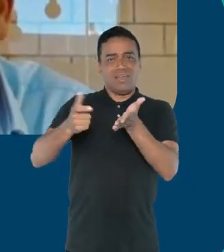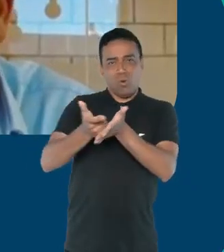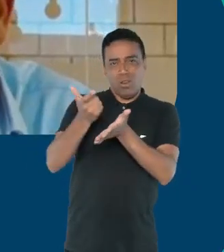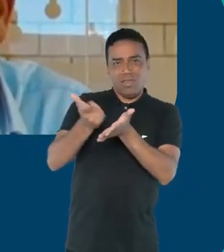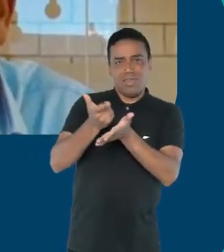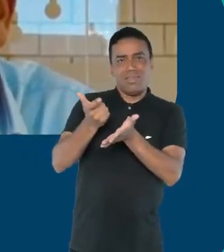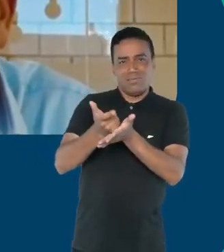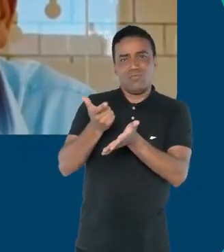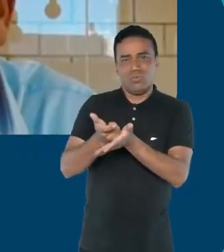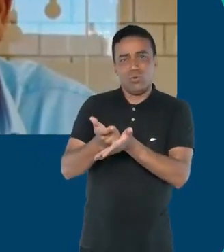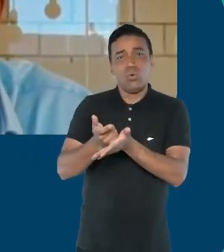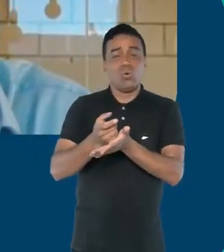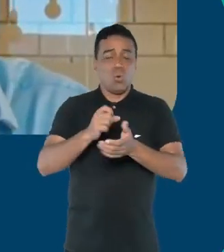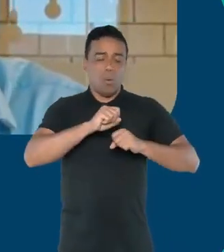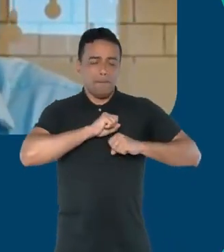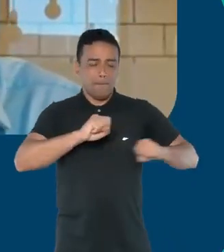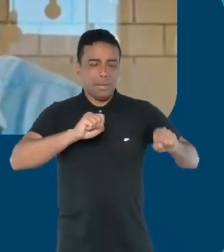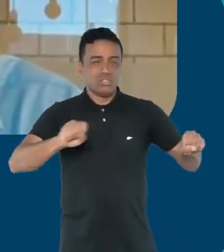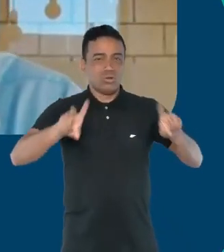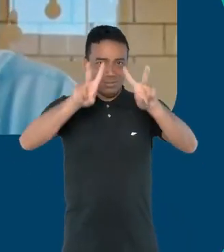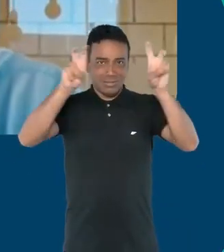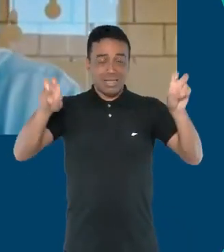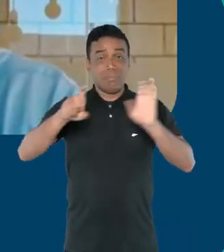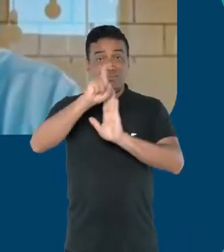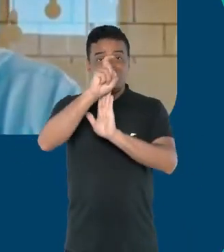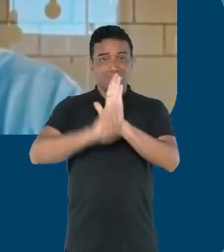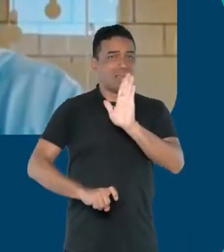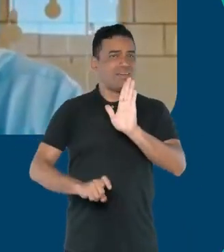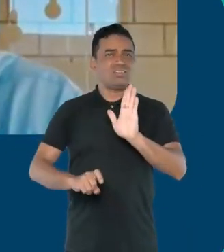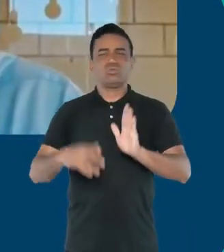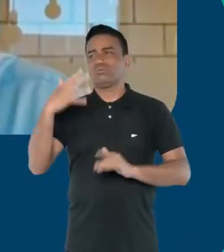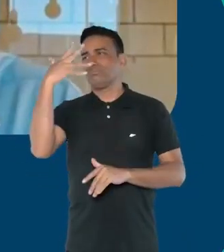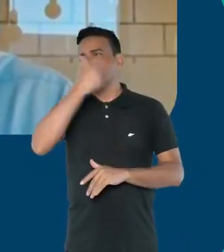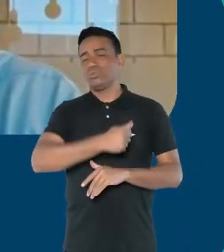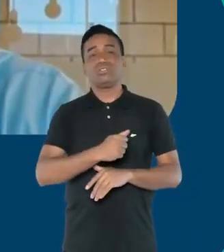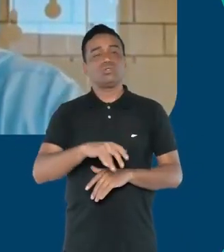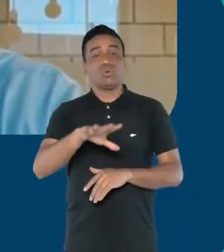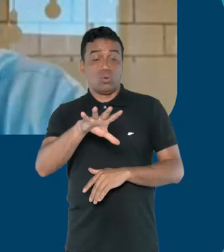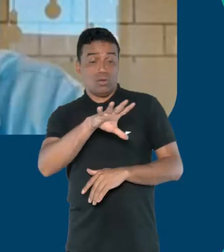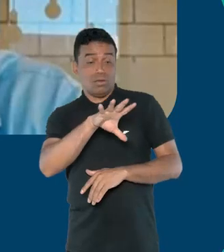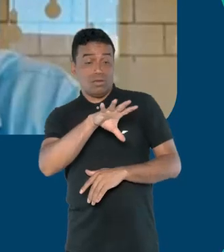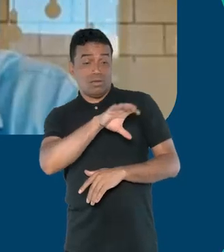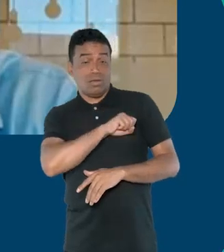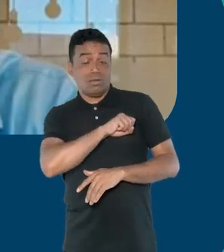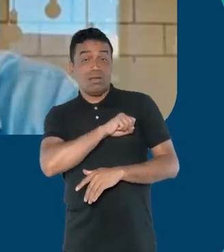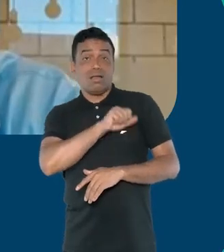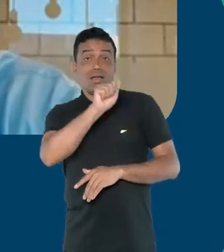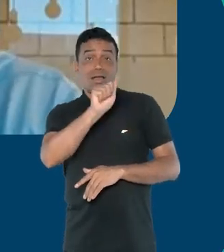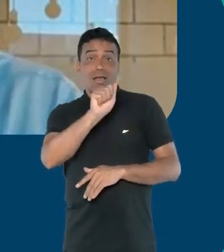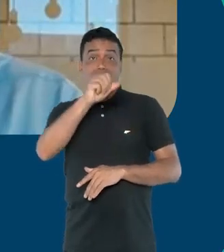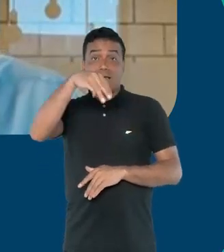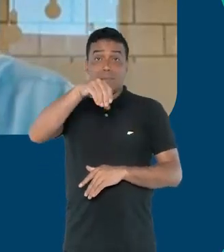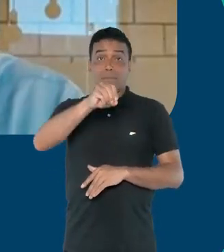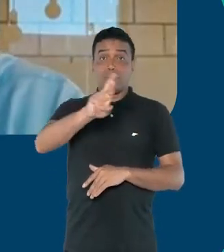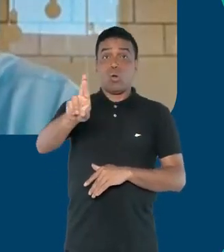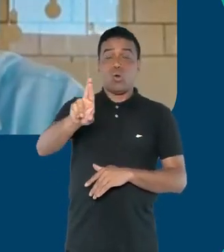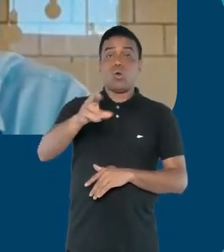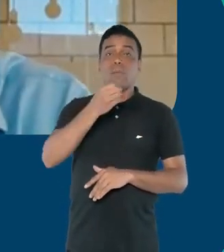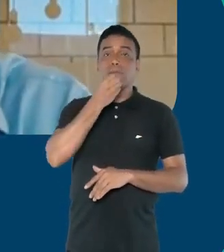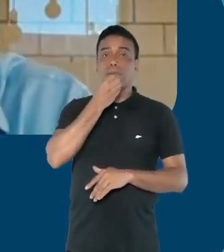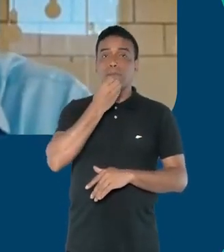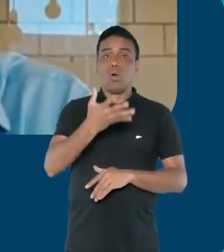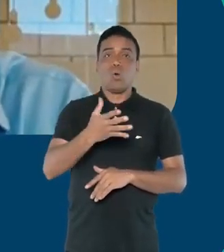natureza humana, no livro sobre as paixões, um texto, né, muito bonito, que chama Do Amor à Boa Reputação, em que ele